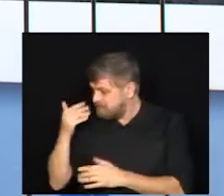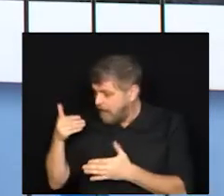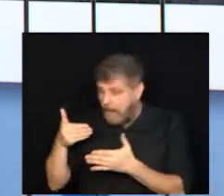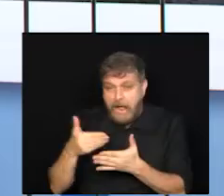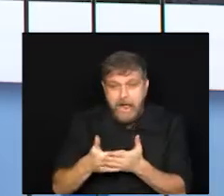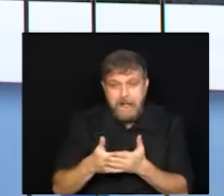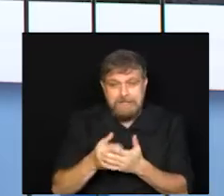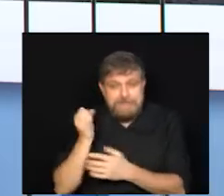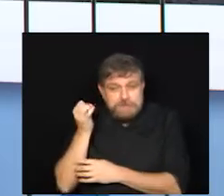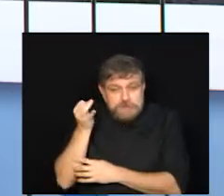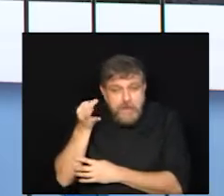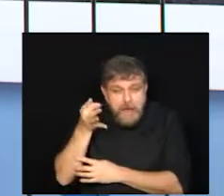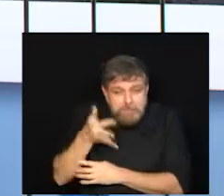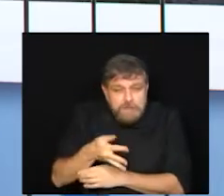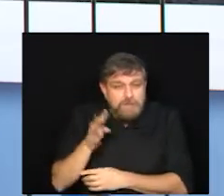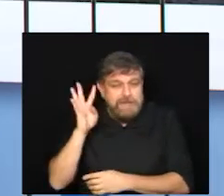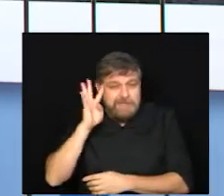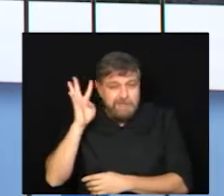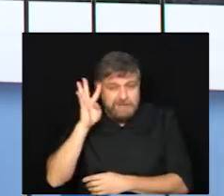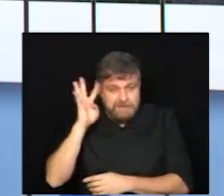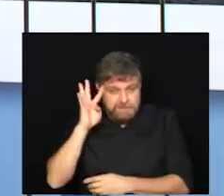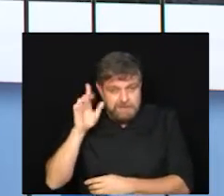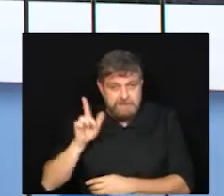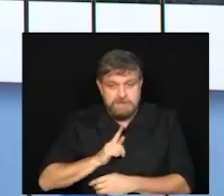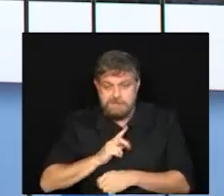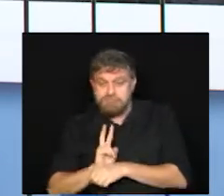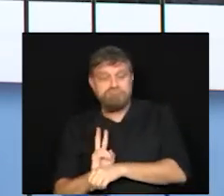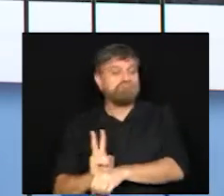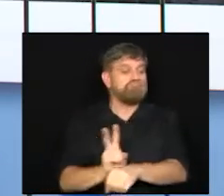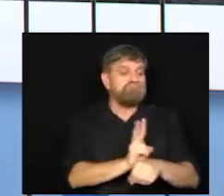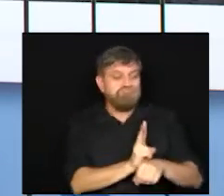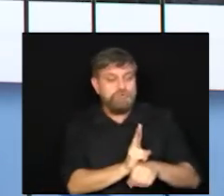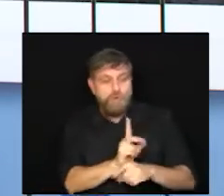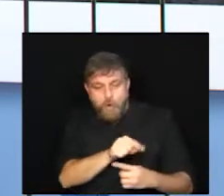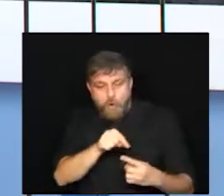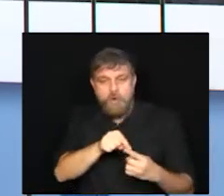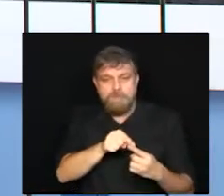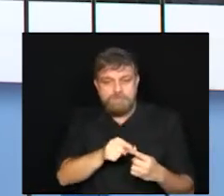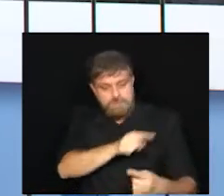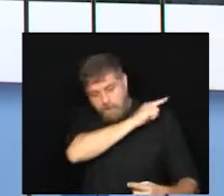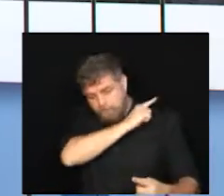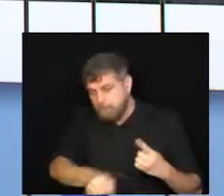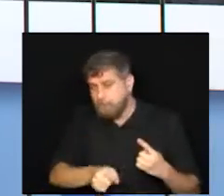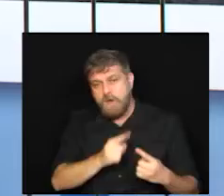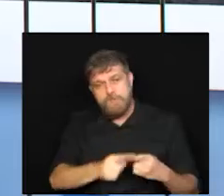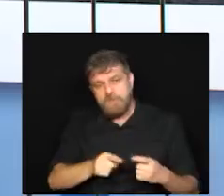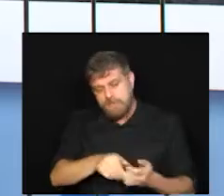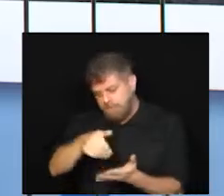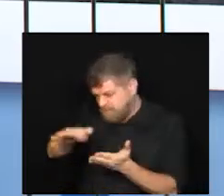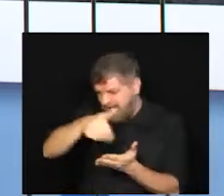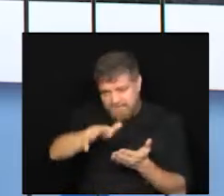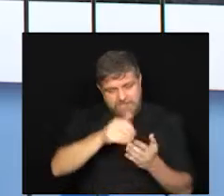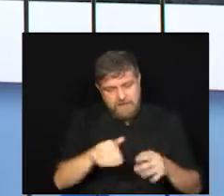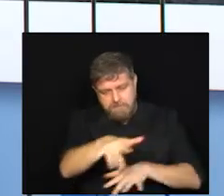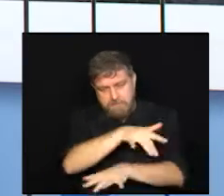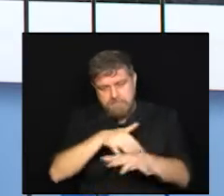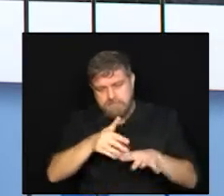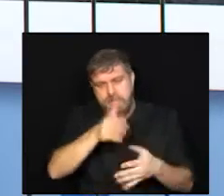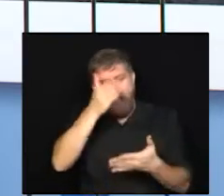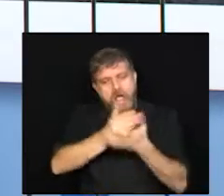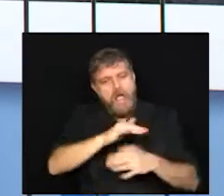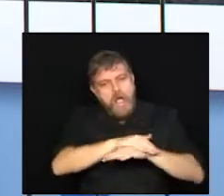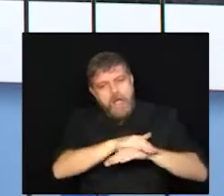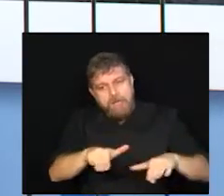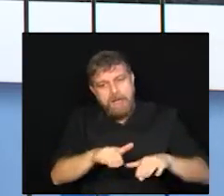até a madrugada da última quarta-feira, para justamente coibir a aglomeração que acontece nesses locais.